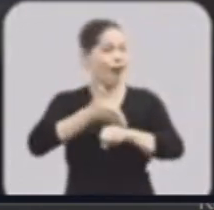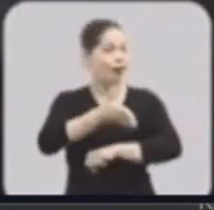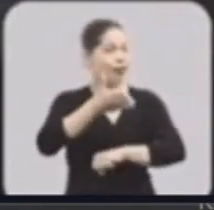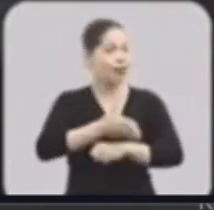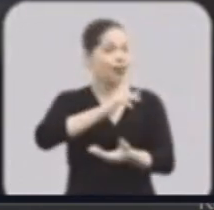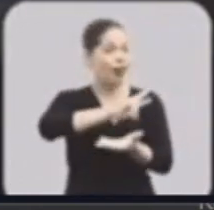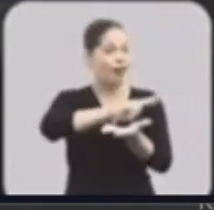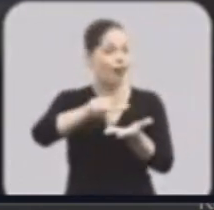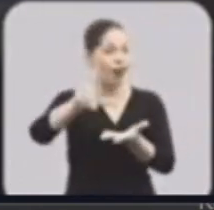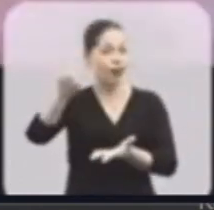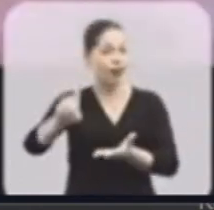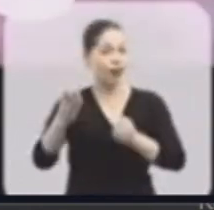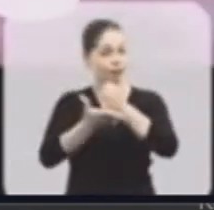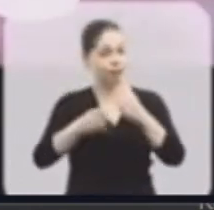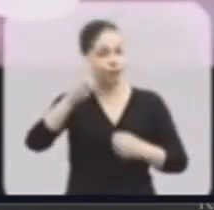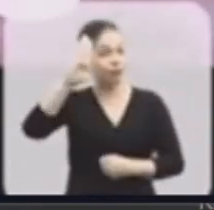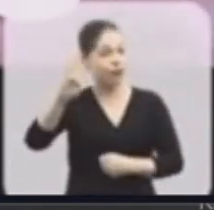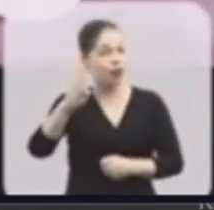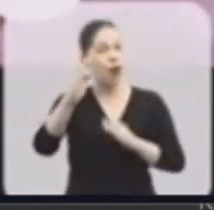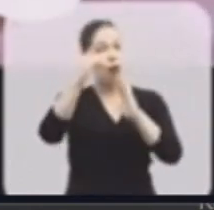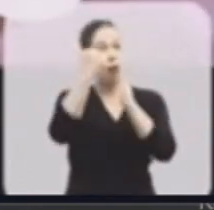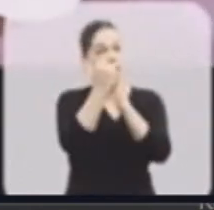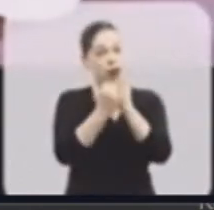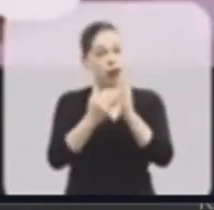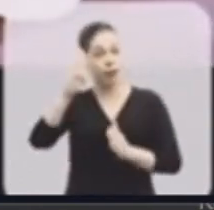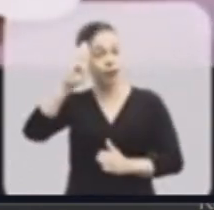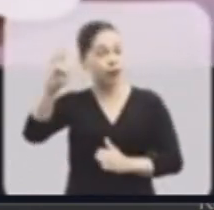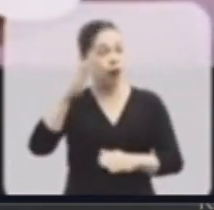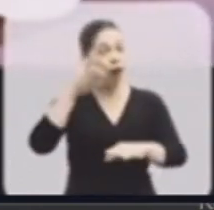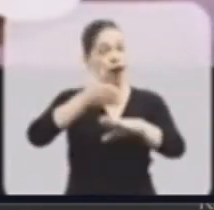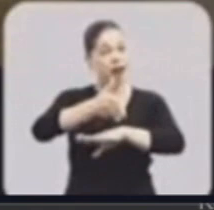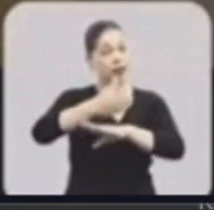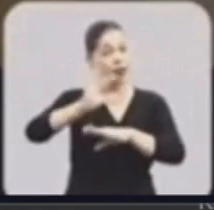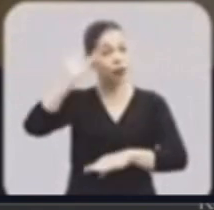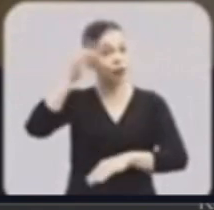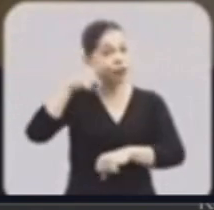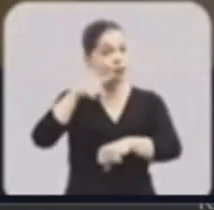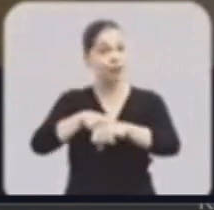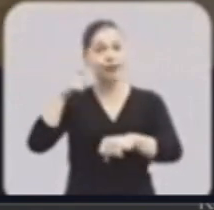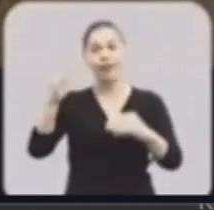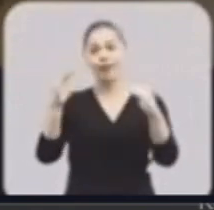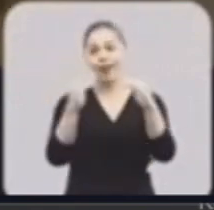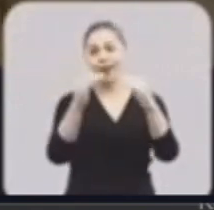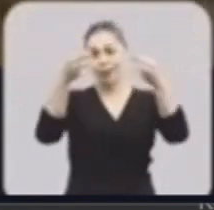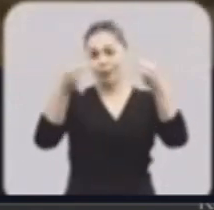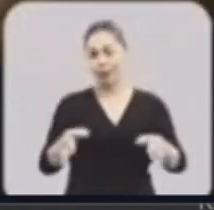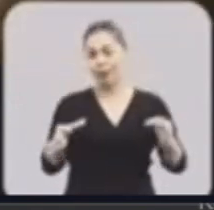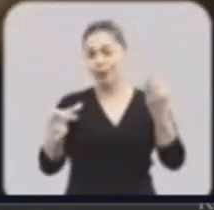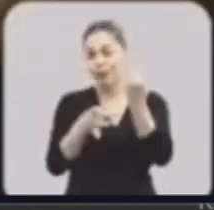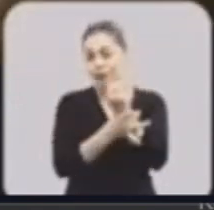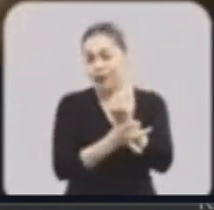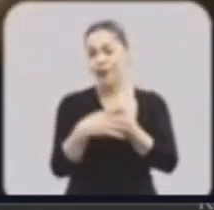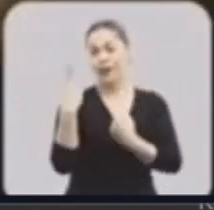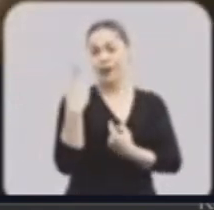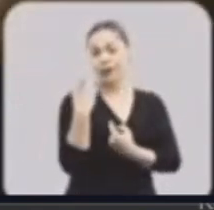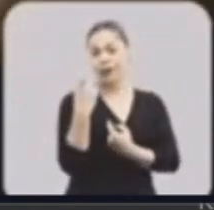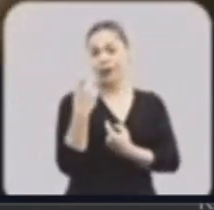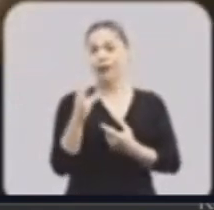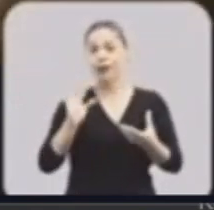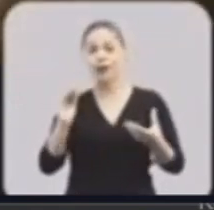vida e do acesso a outros direitos fundamentais. O programa prioriza o acesso imediato a uma moradia